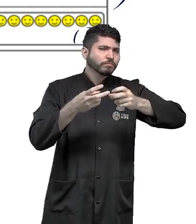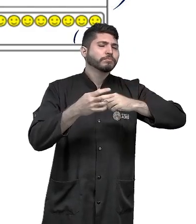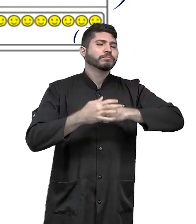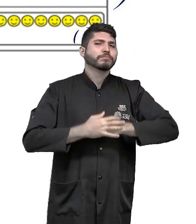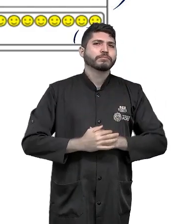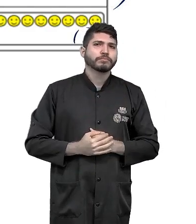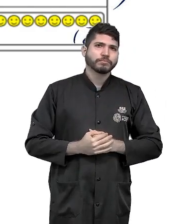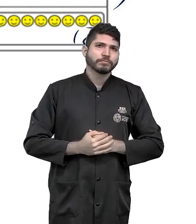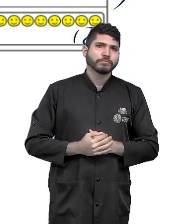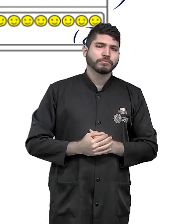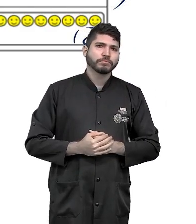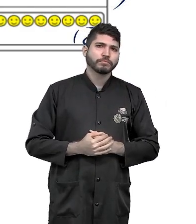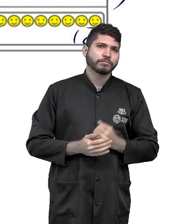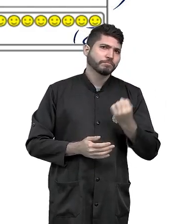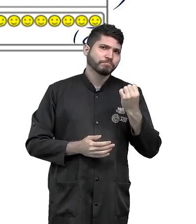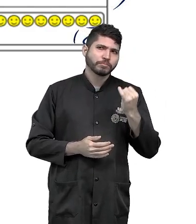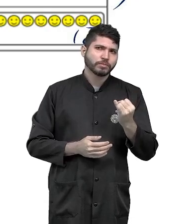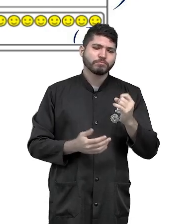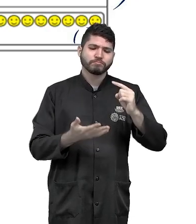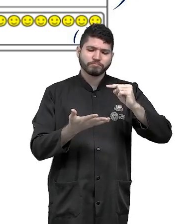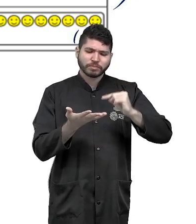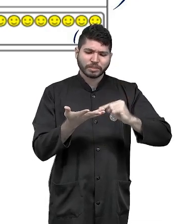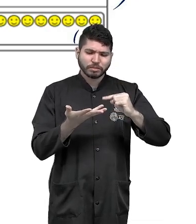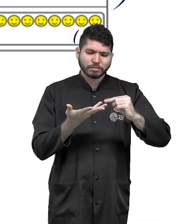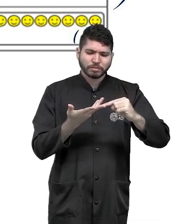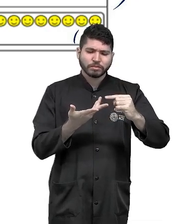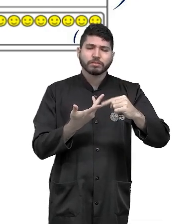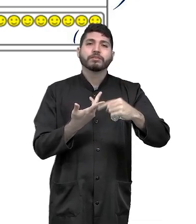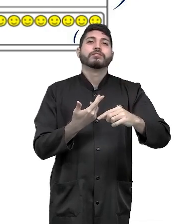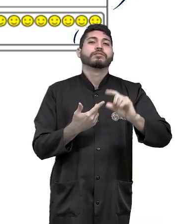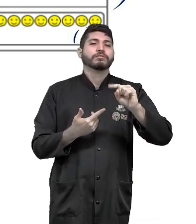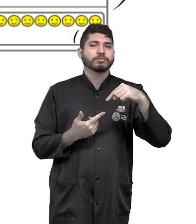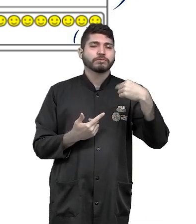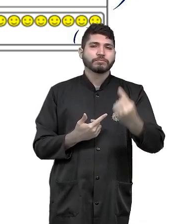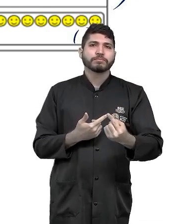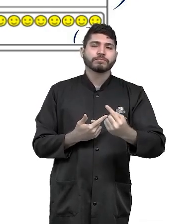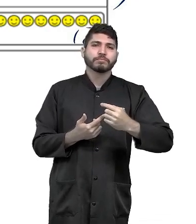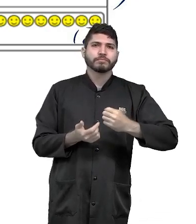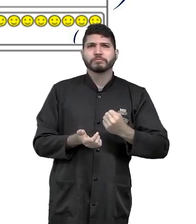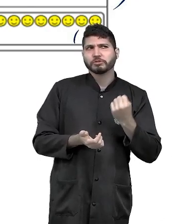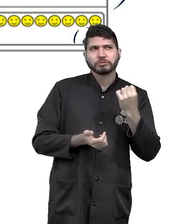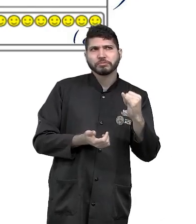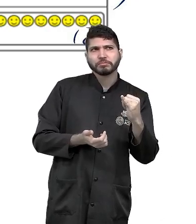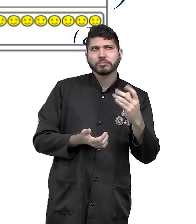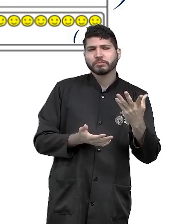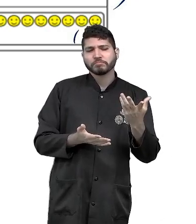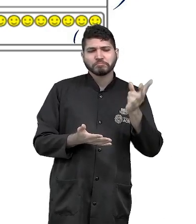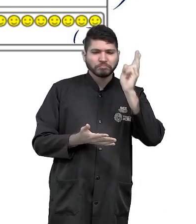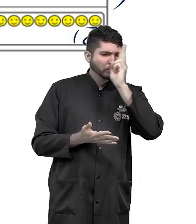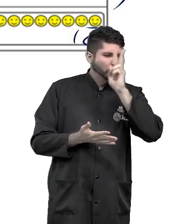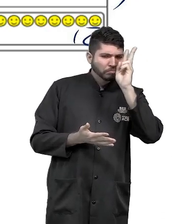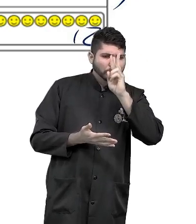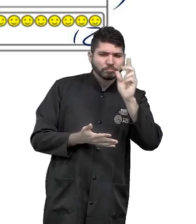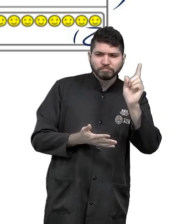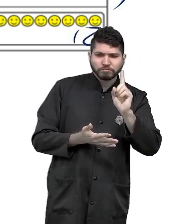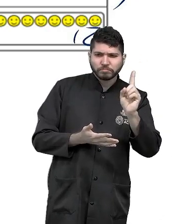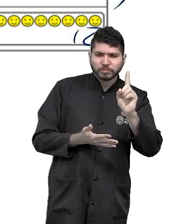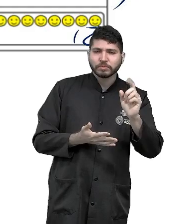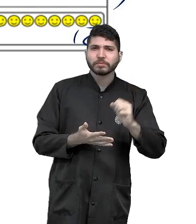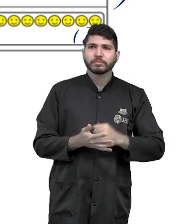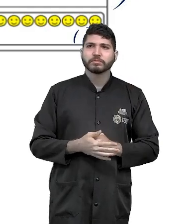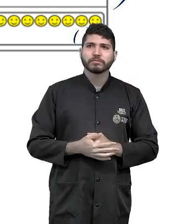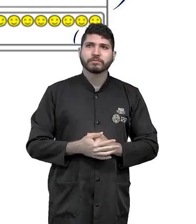dobrando. Provavelmente, se eu fosse contando aqui, eu chegaria nos próximos. Professor, e se eu não lembrar da fórmula, professor, no final? Eu vou ter